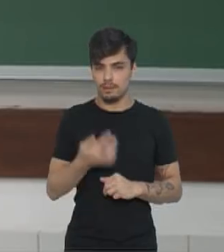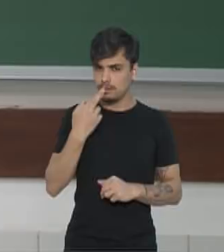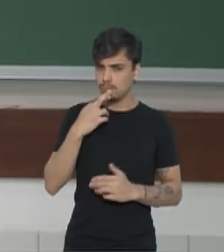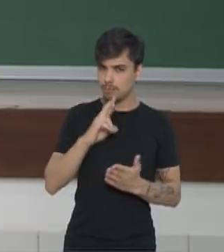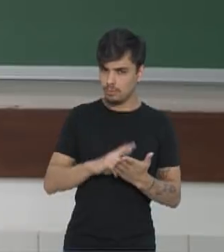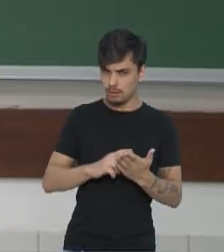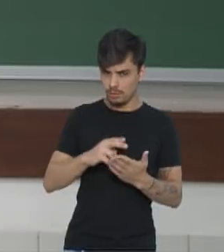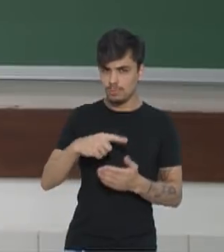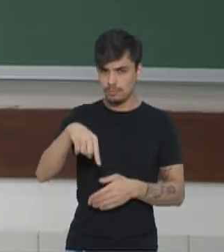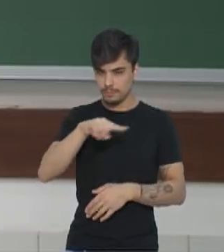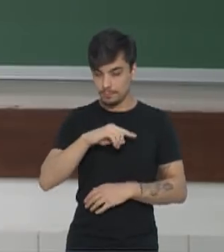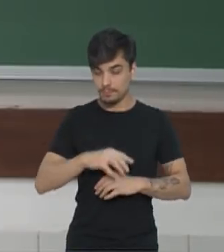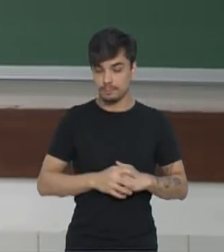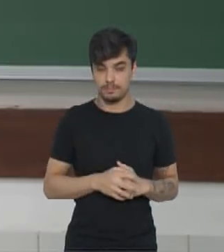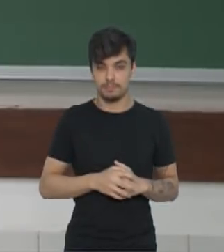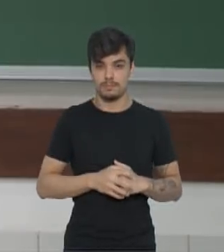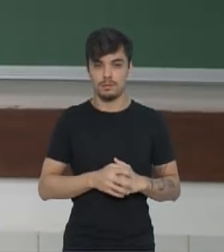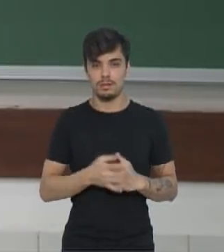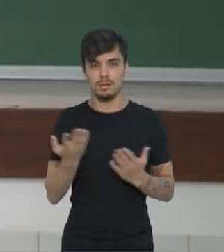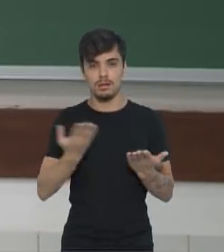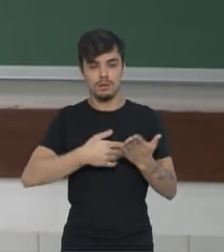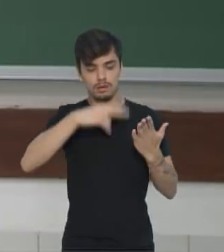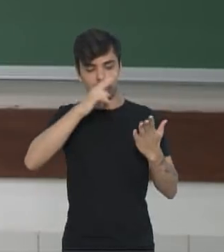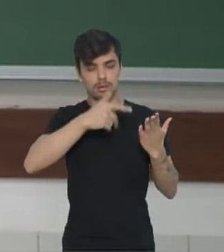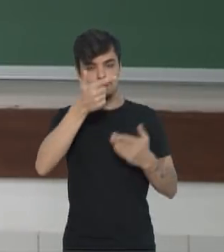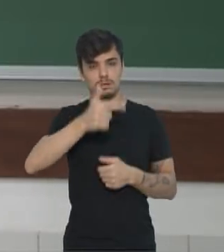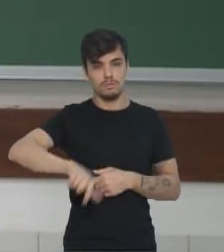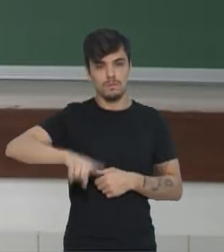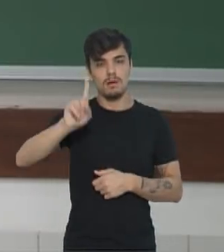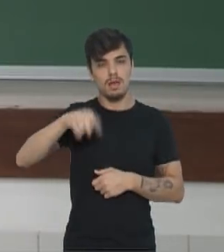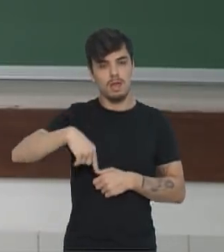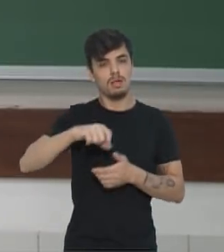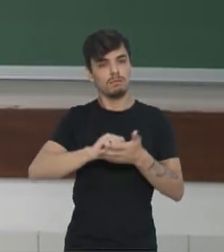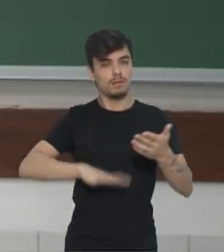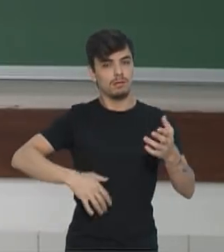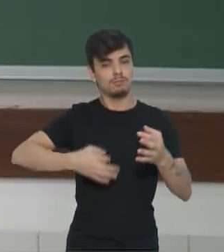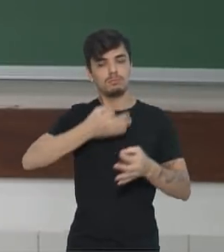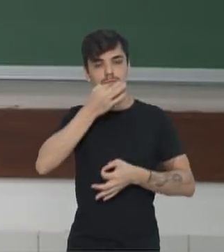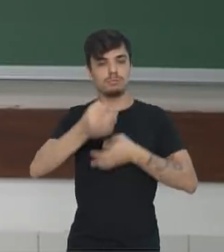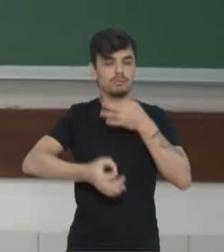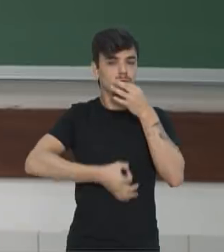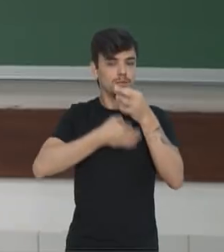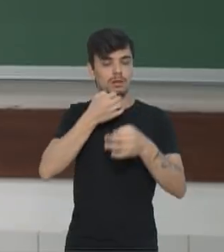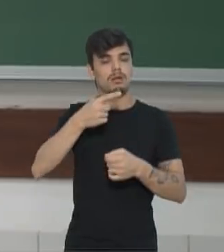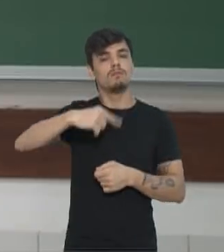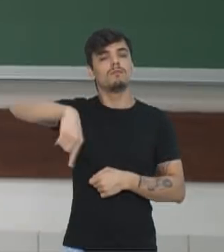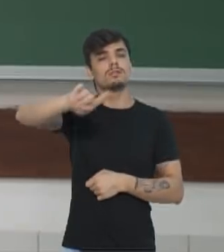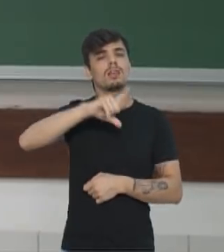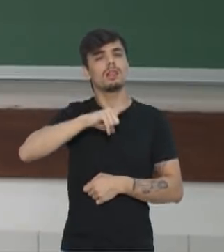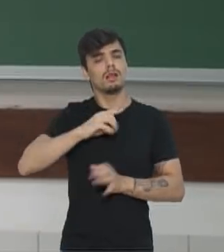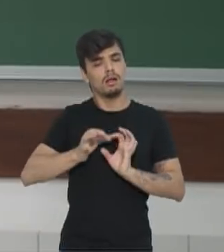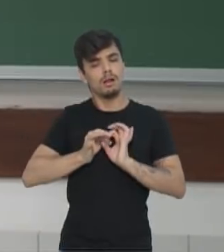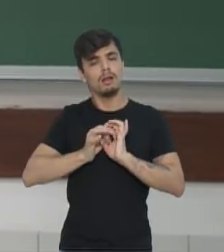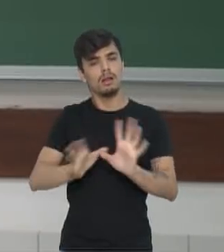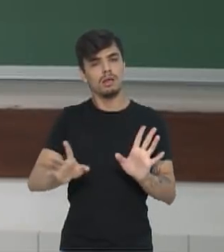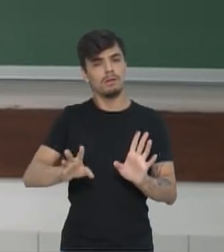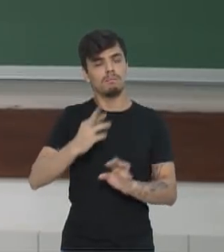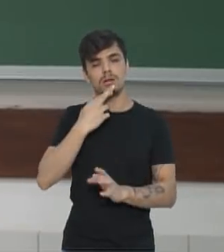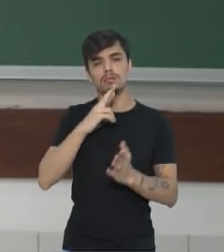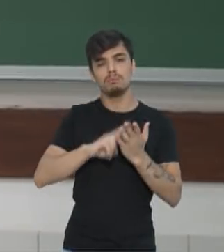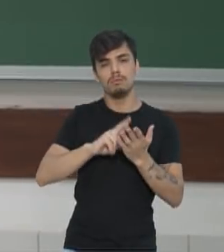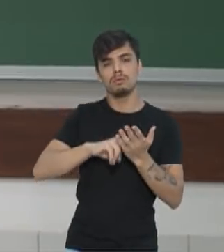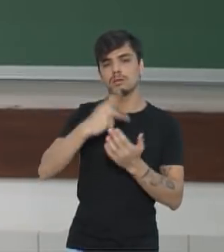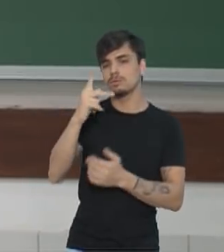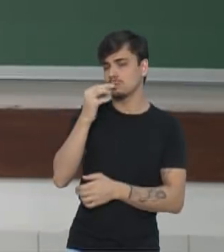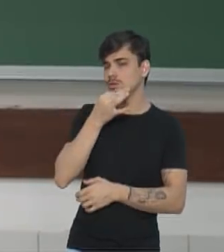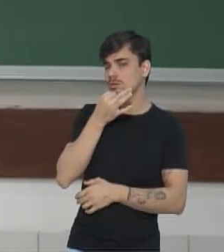Respondido, meus alunos? Vamos lembrar novamente que esse aqui é um exercício discursivo, o qual vocês têm a liberdade de escrever a resposta de